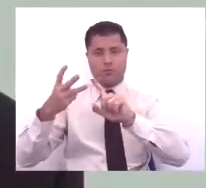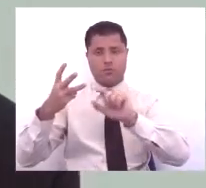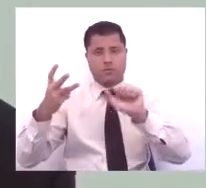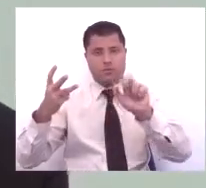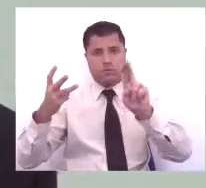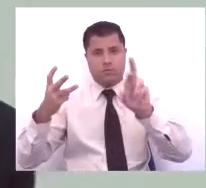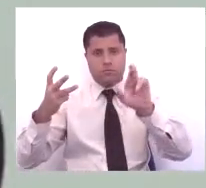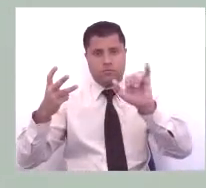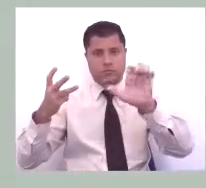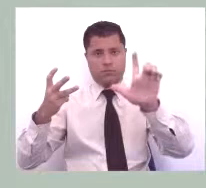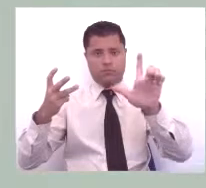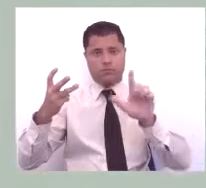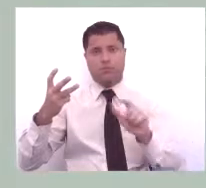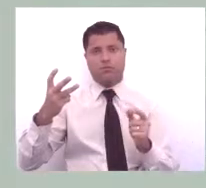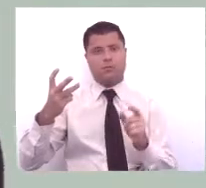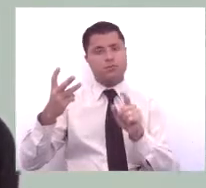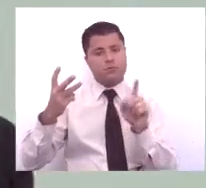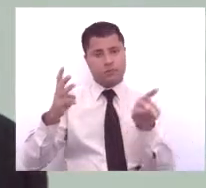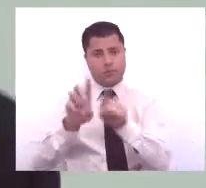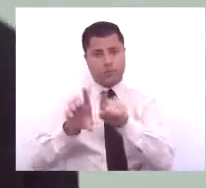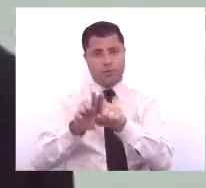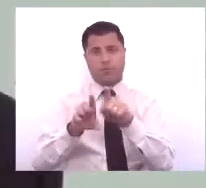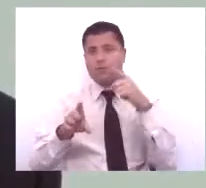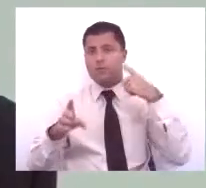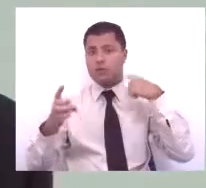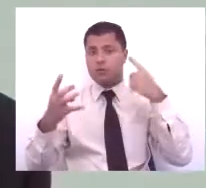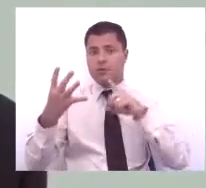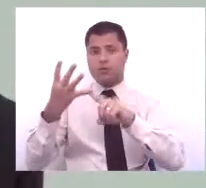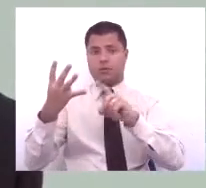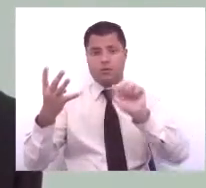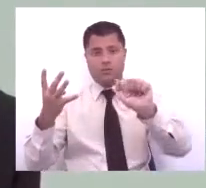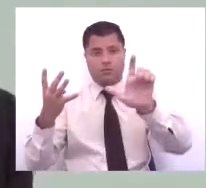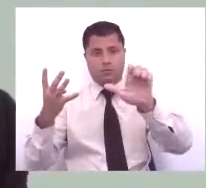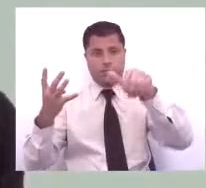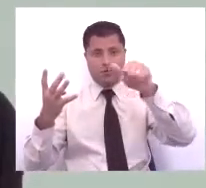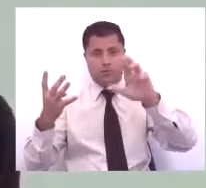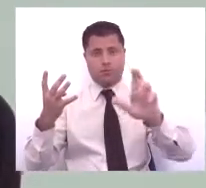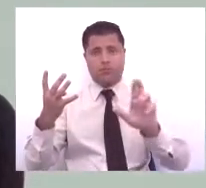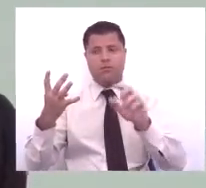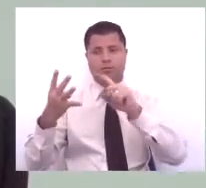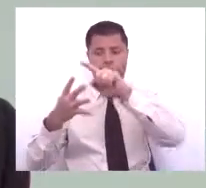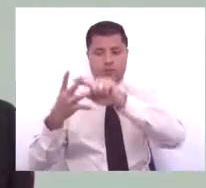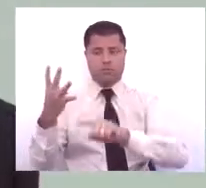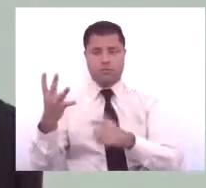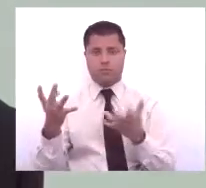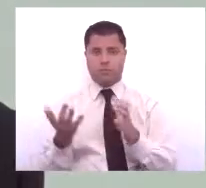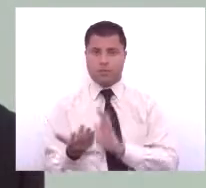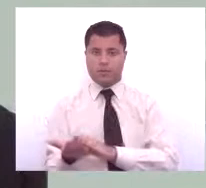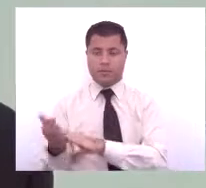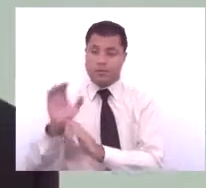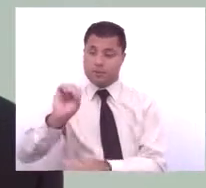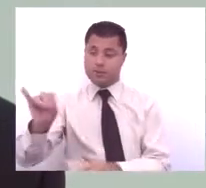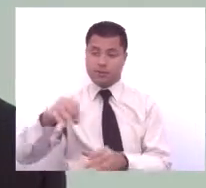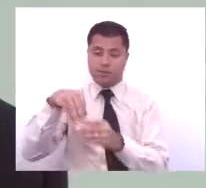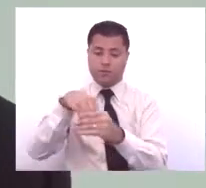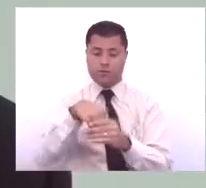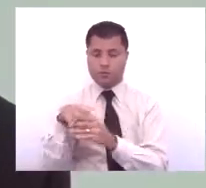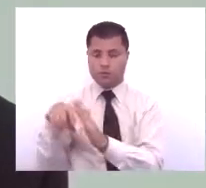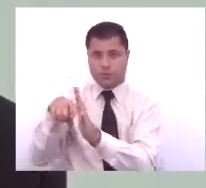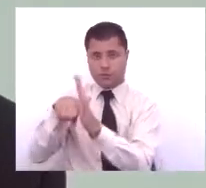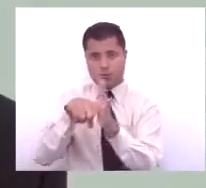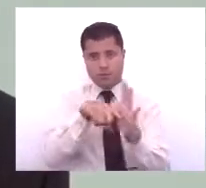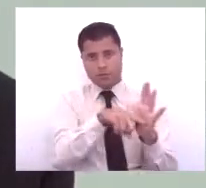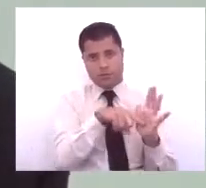Auriel, que se elegeu, e o deputado Alencar, que se reelegeu. Mas se nós analisarmos a votação, veremos